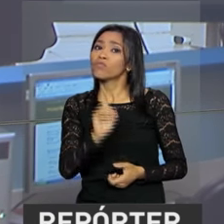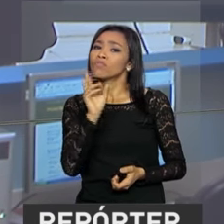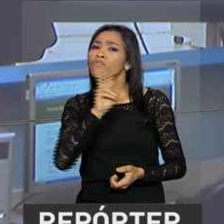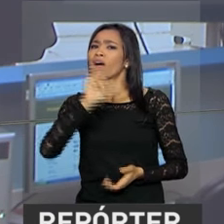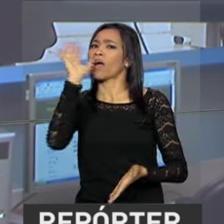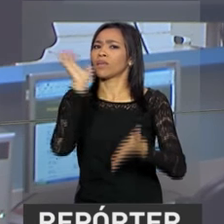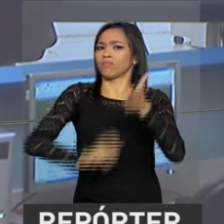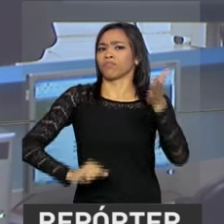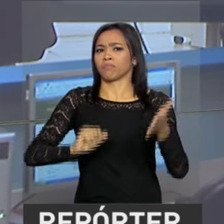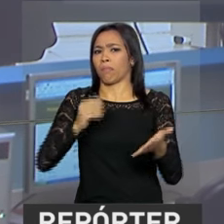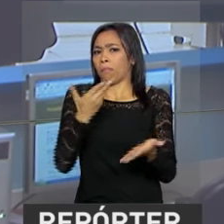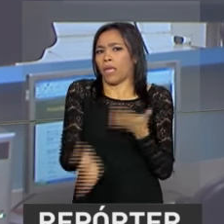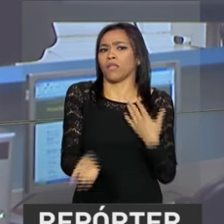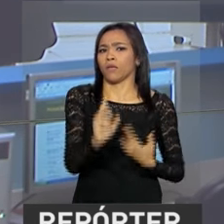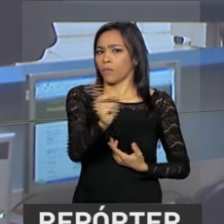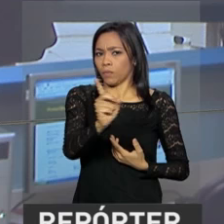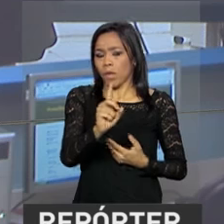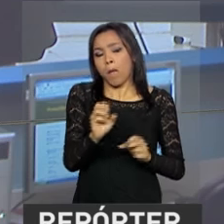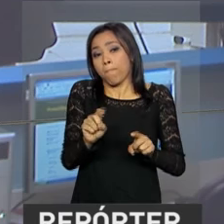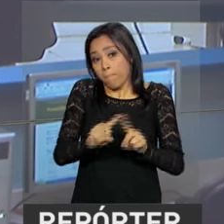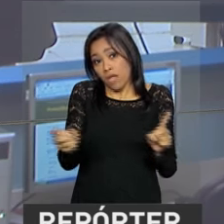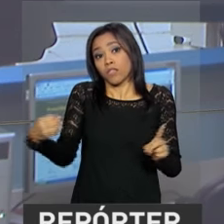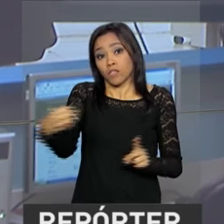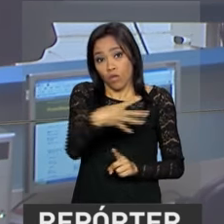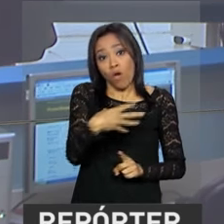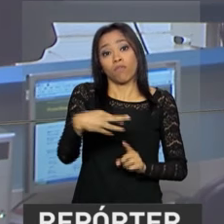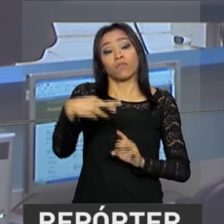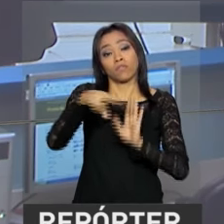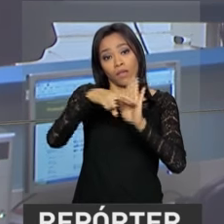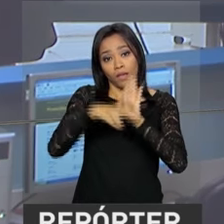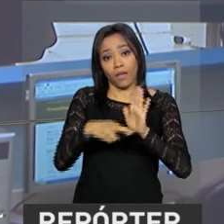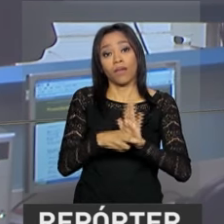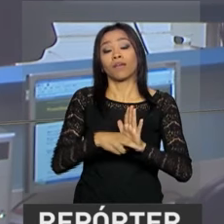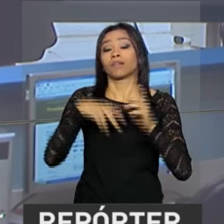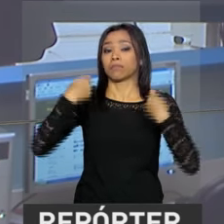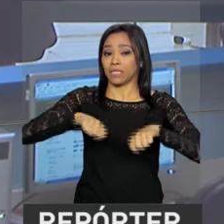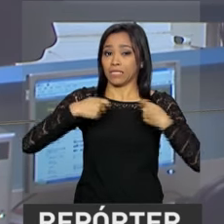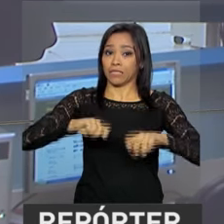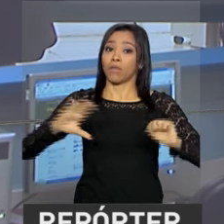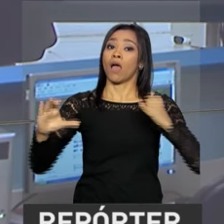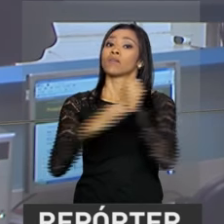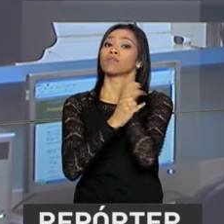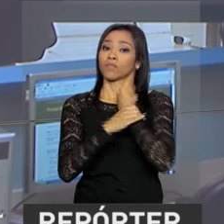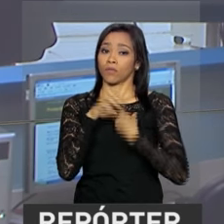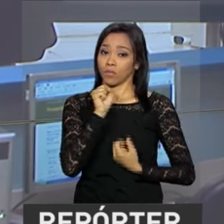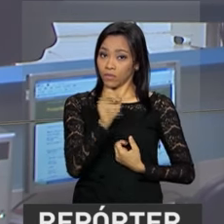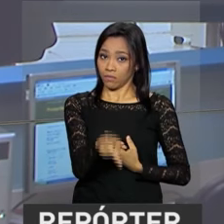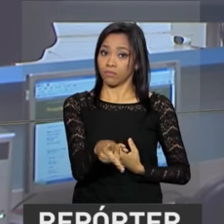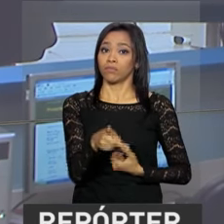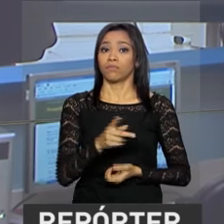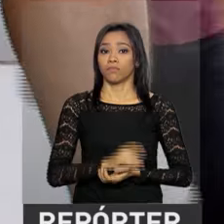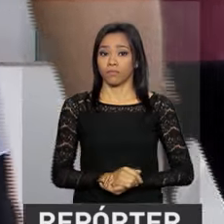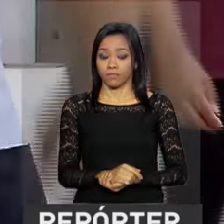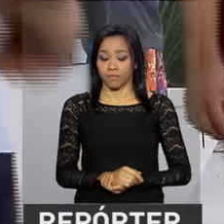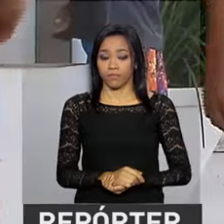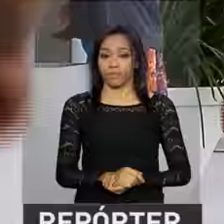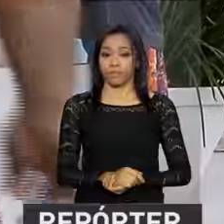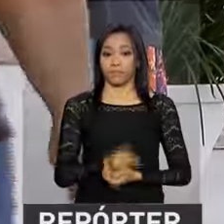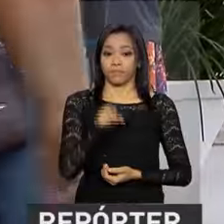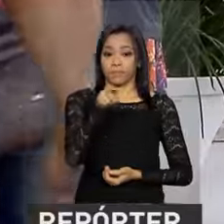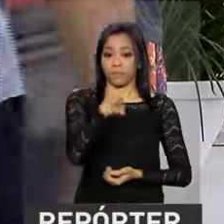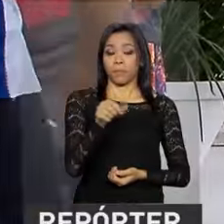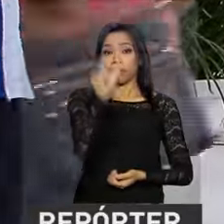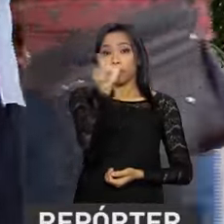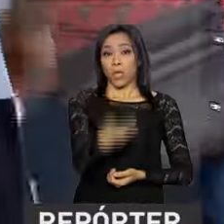será prejudicado mas as novas regras são necessárias para dar sustentabilidade ao sistema Previdenciário o